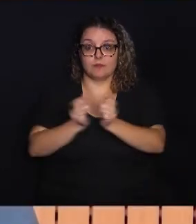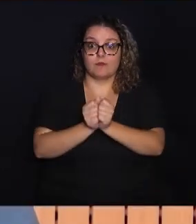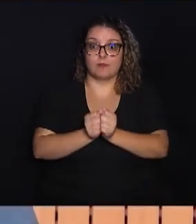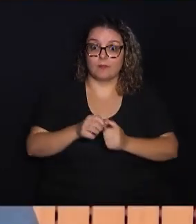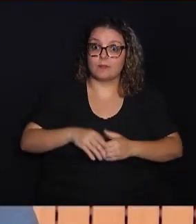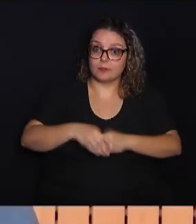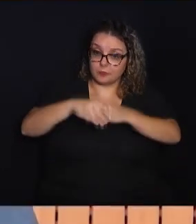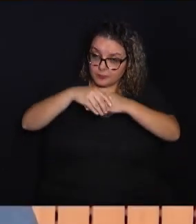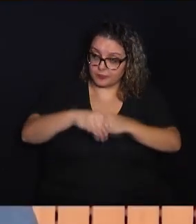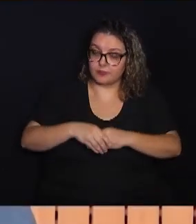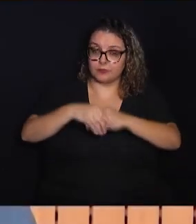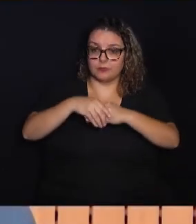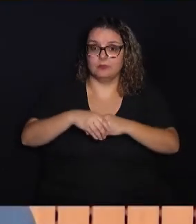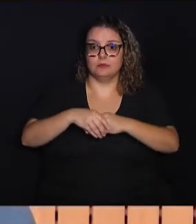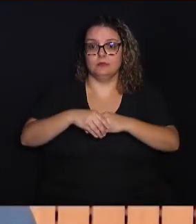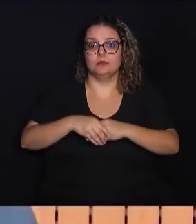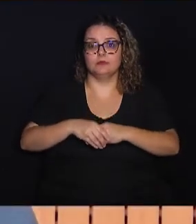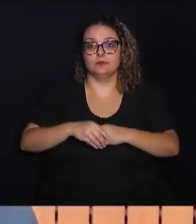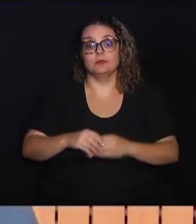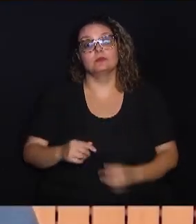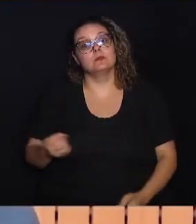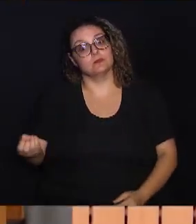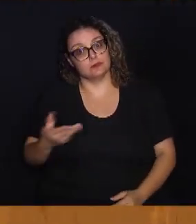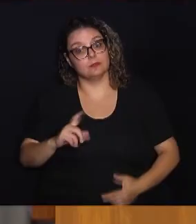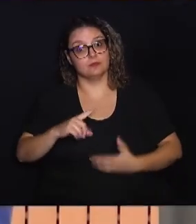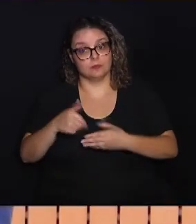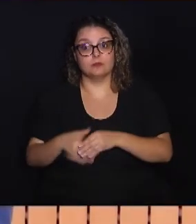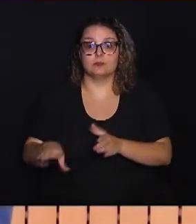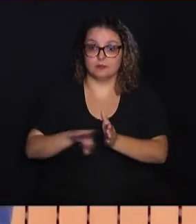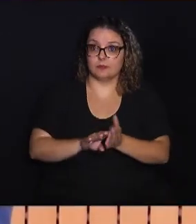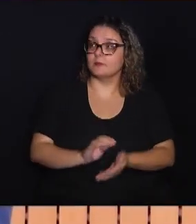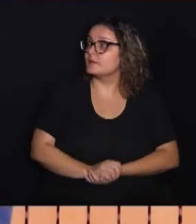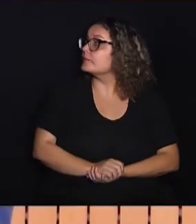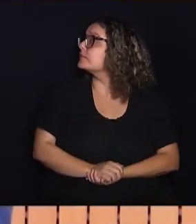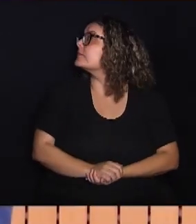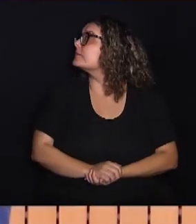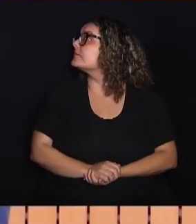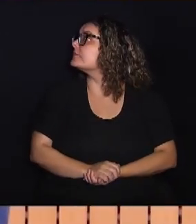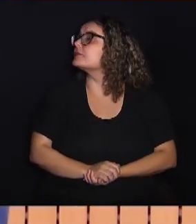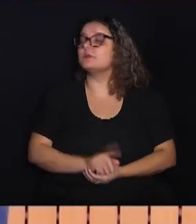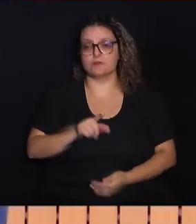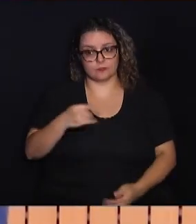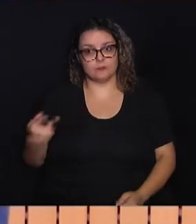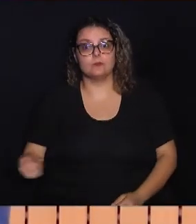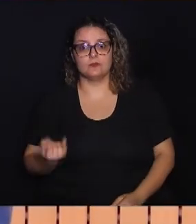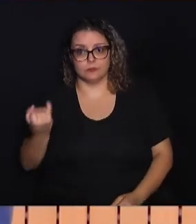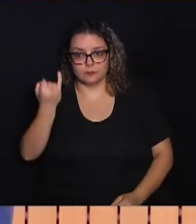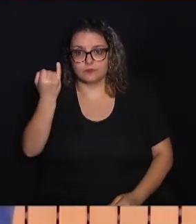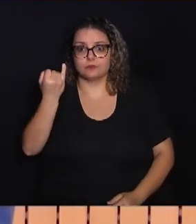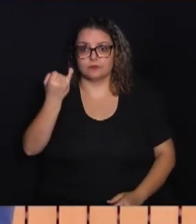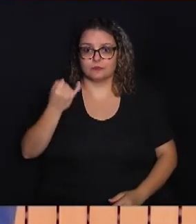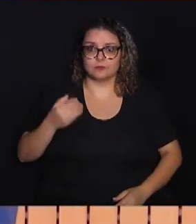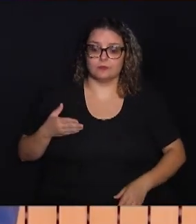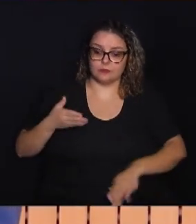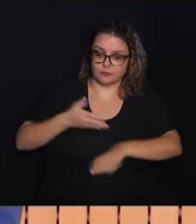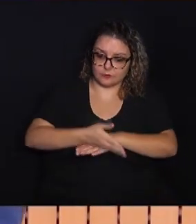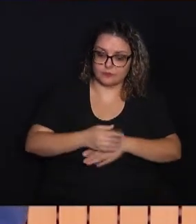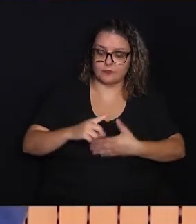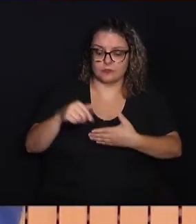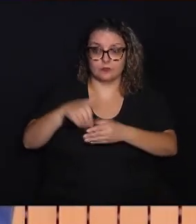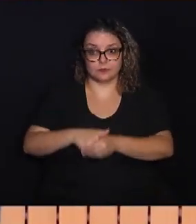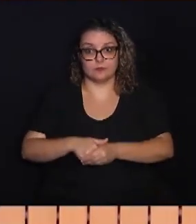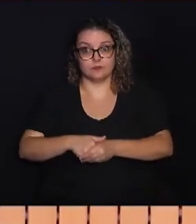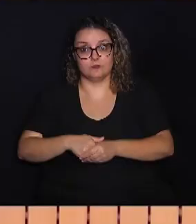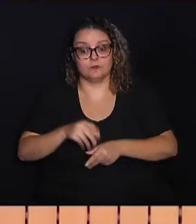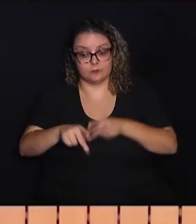meus cumprimentos e novas eleições virão é muito importante participar do pleit eleitoral ser reconhecido pela